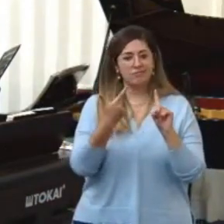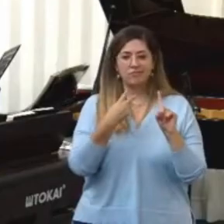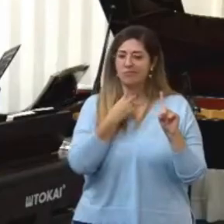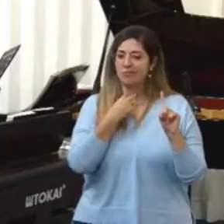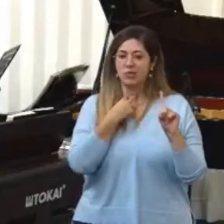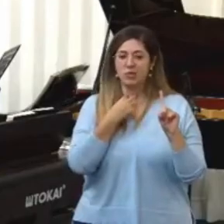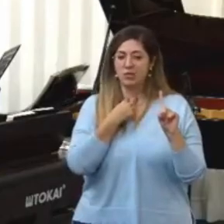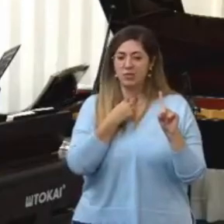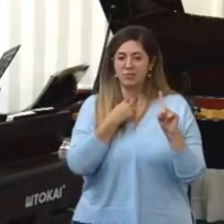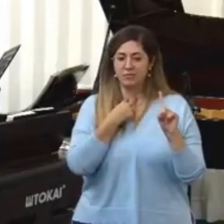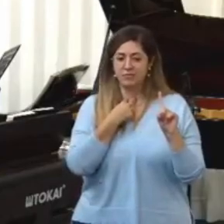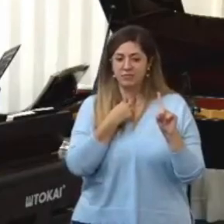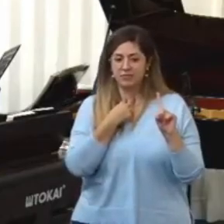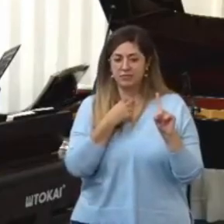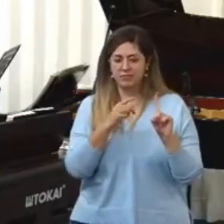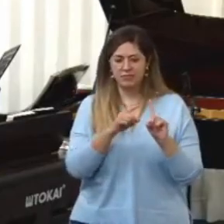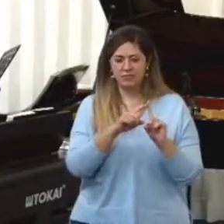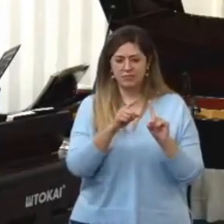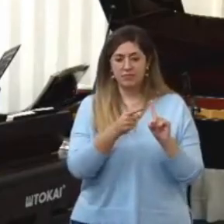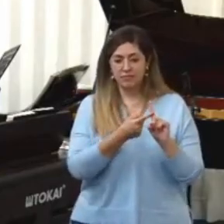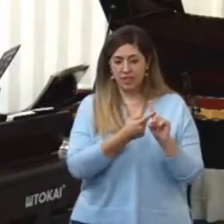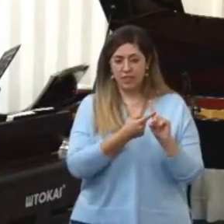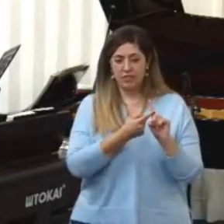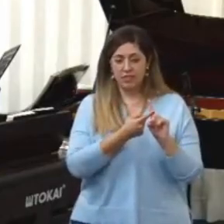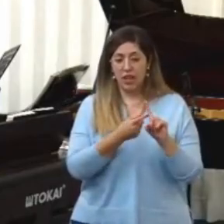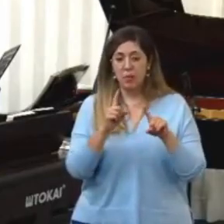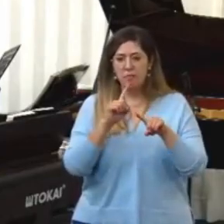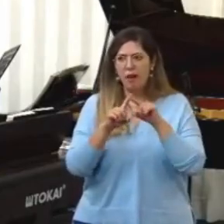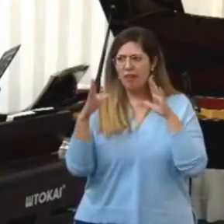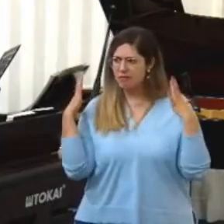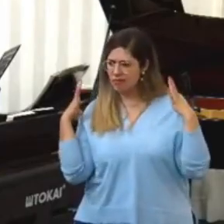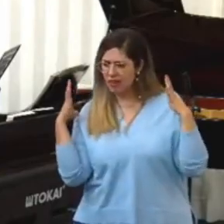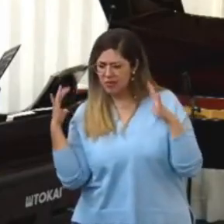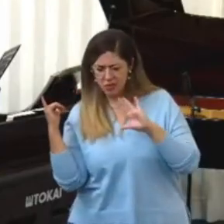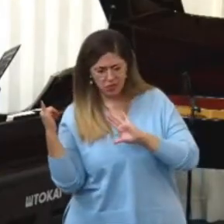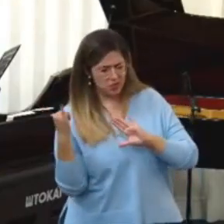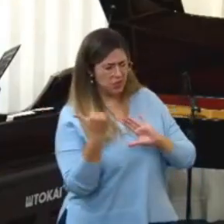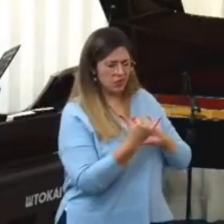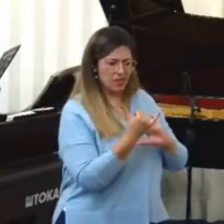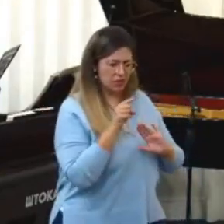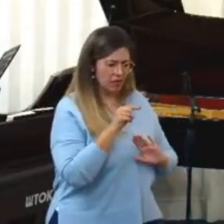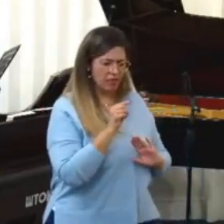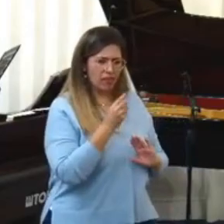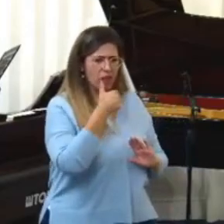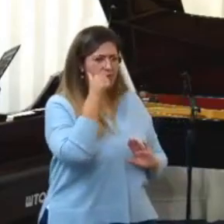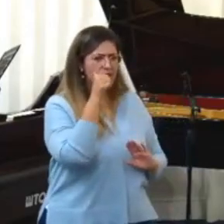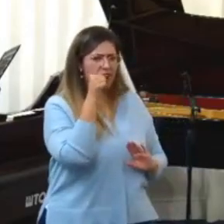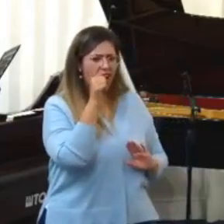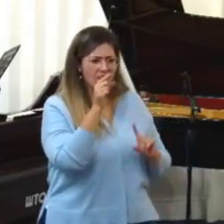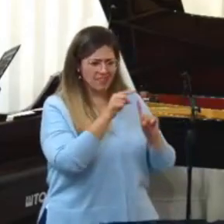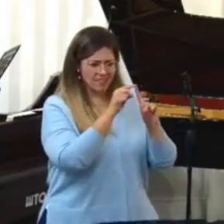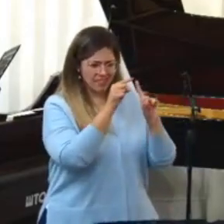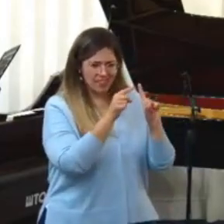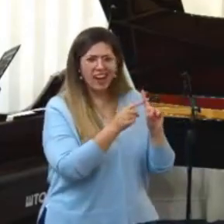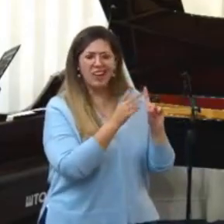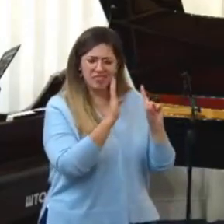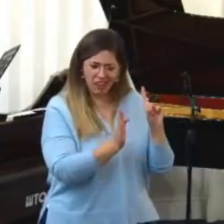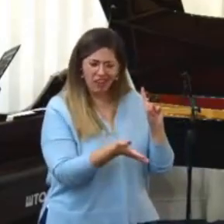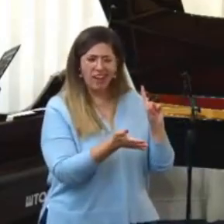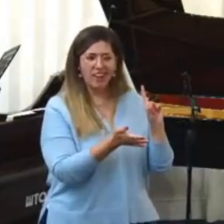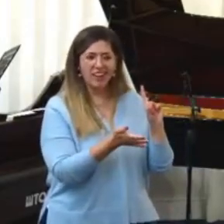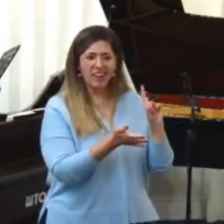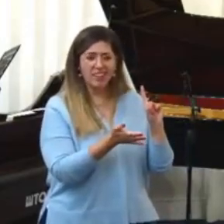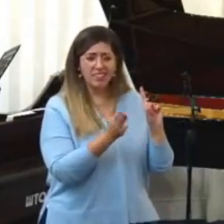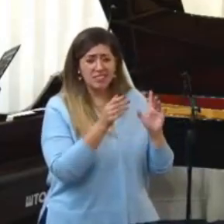ter um filho. Ficará grávida, dará à luz um filho, e o anjo já começa a